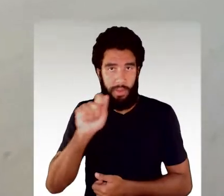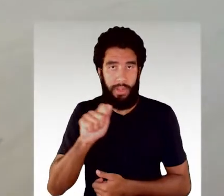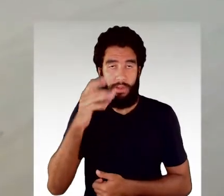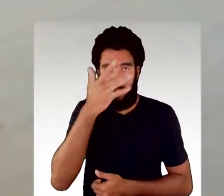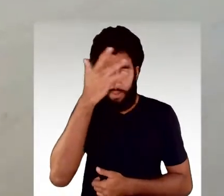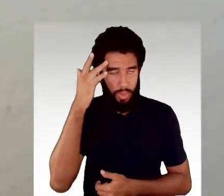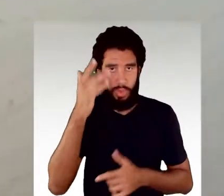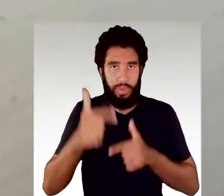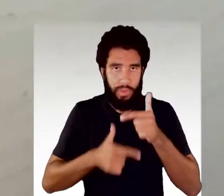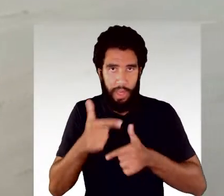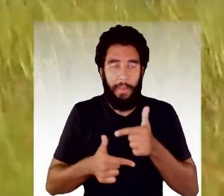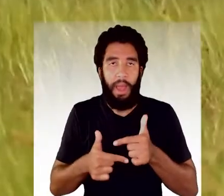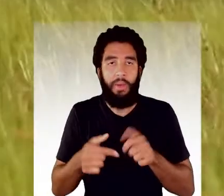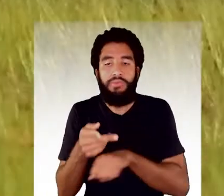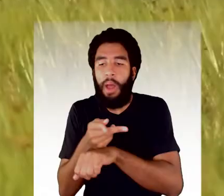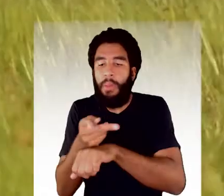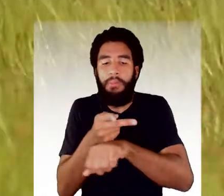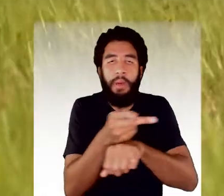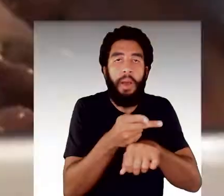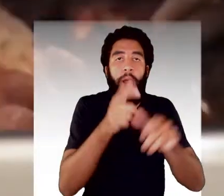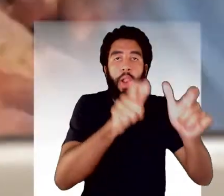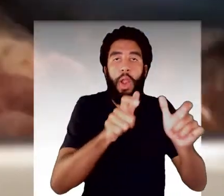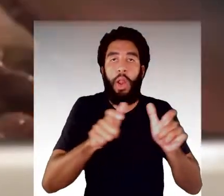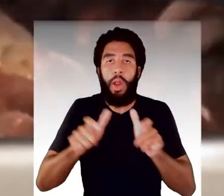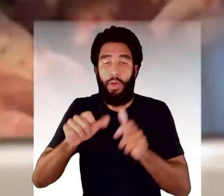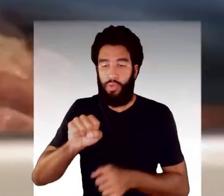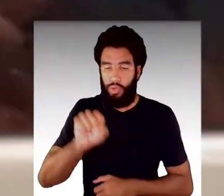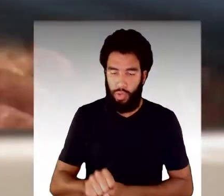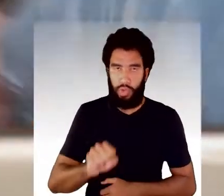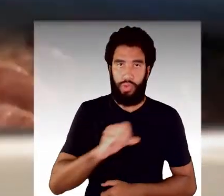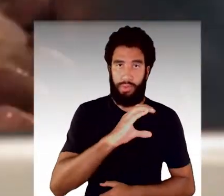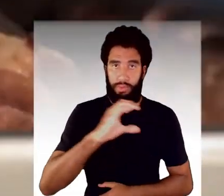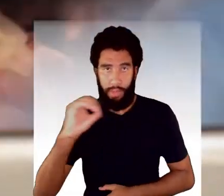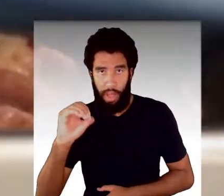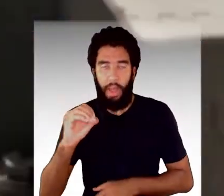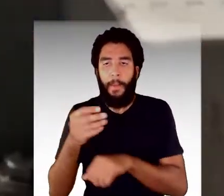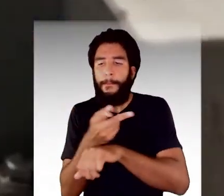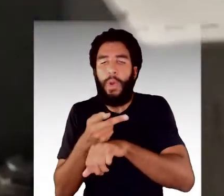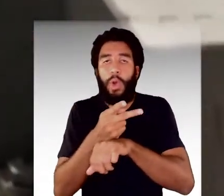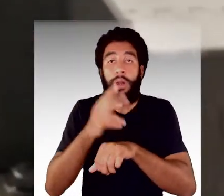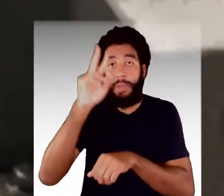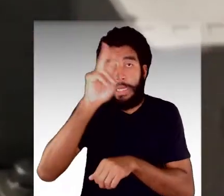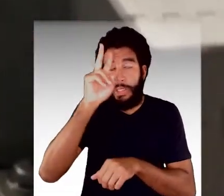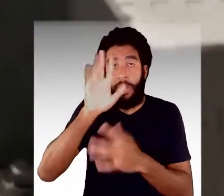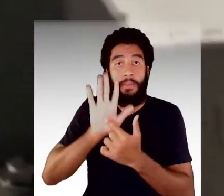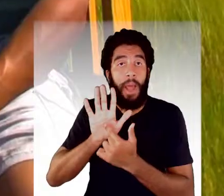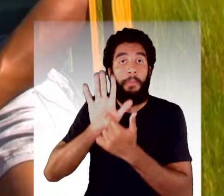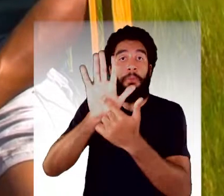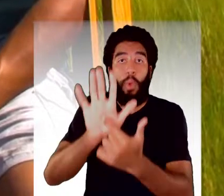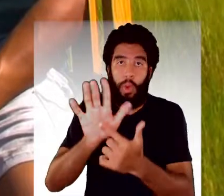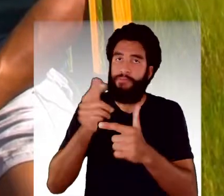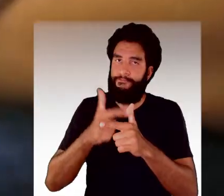dos Procuradores do Trabalho, percorreu diversos pontos nas regiões Sul e Centro-Oeste à procura de histórias que